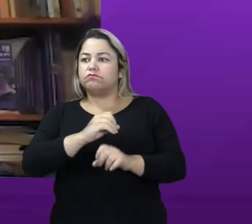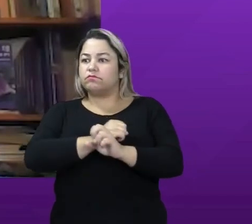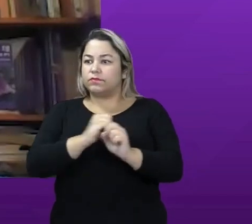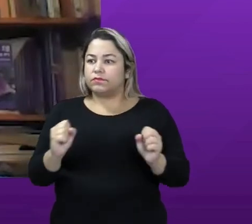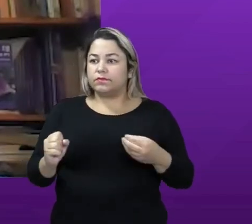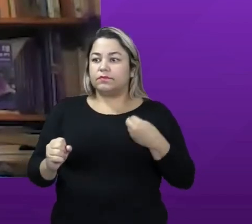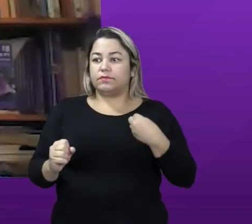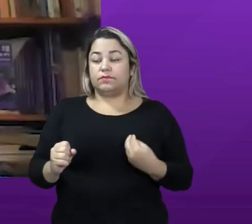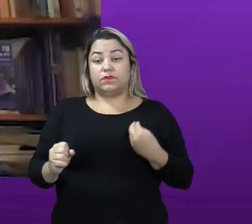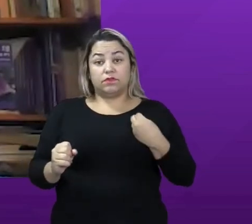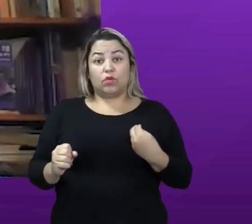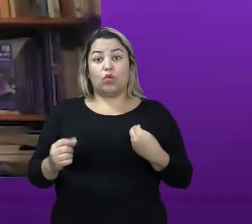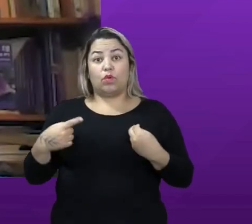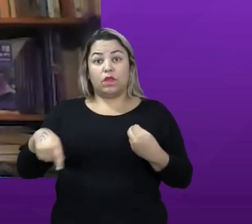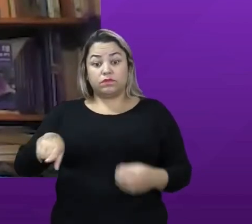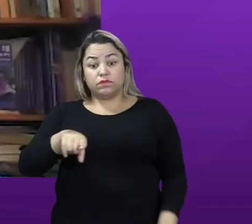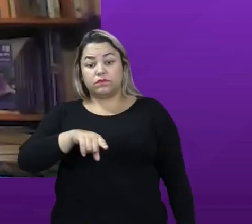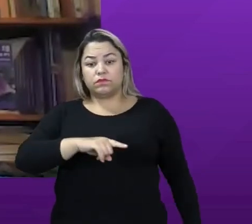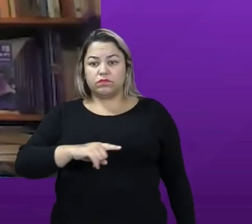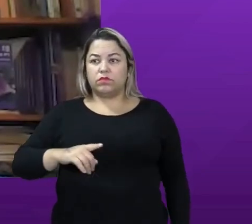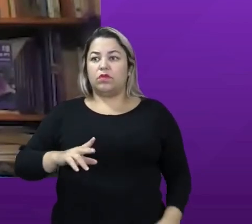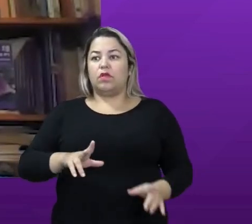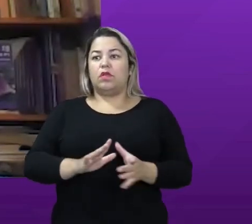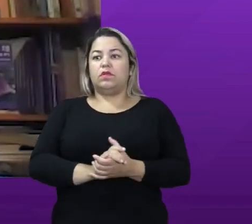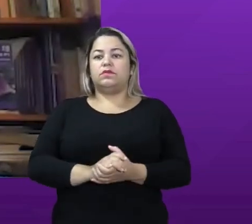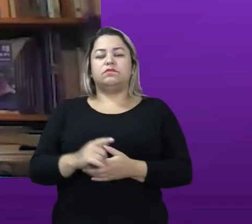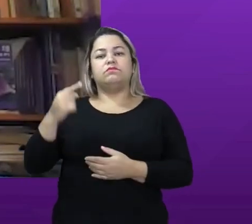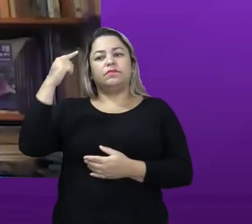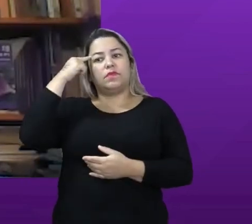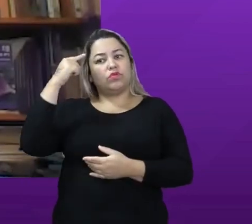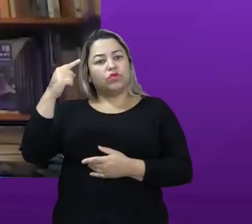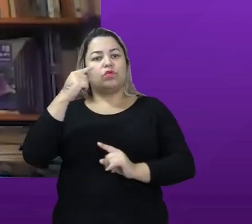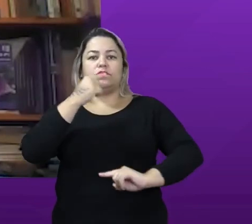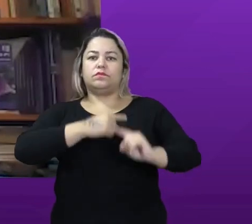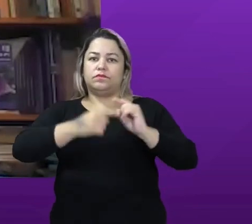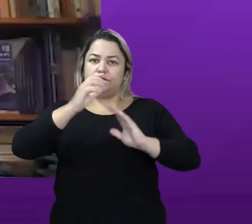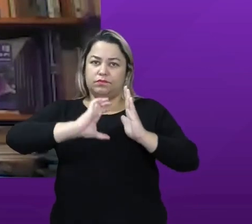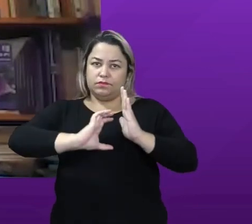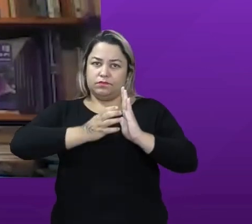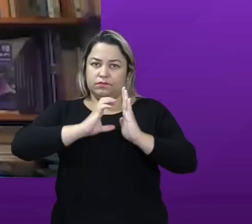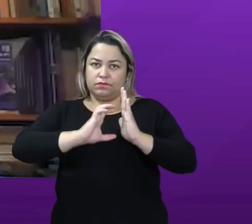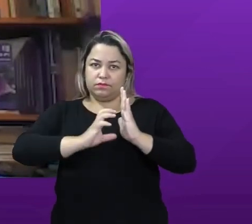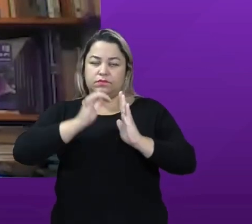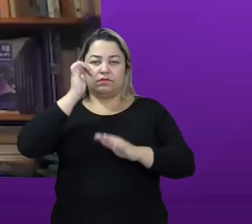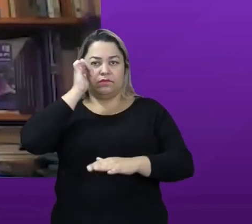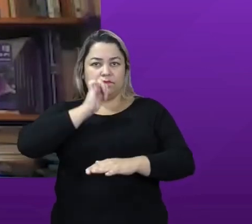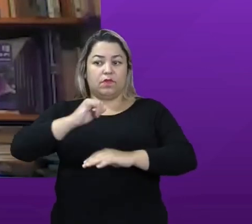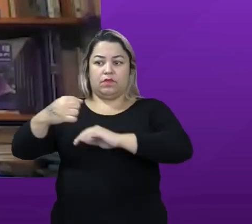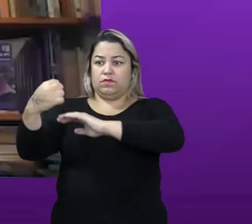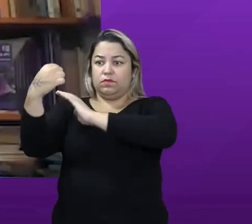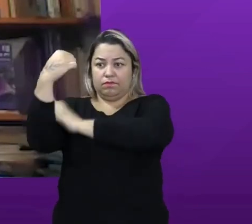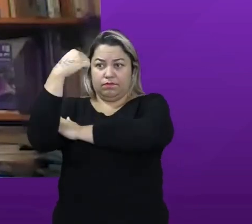Então, quando nós levantamos a ideia de construir um partido feminista,